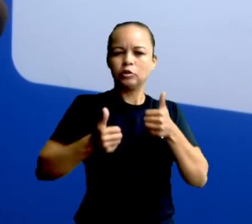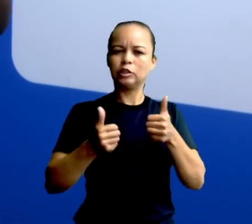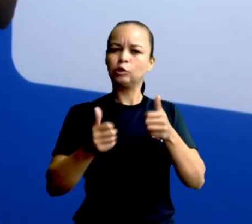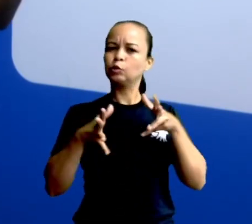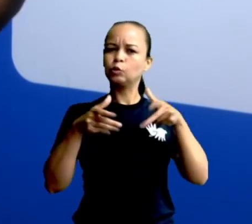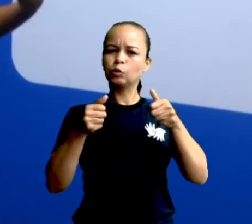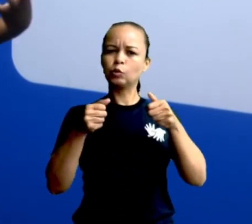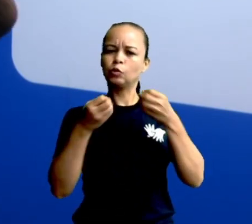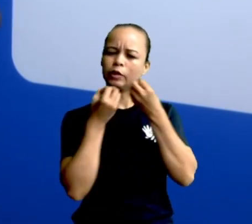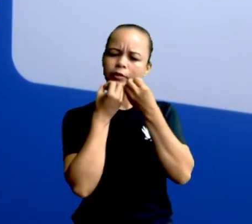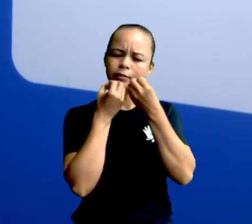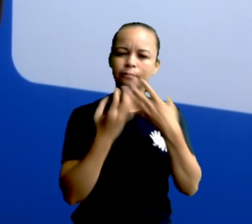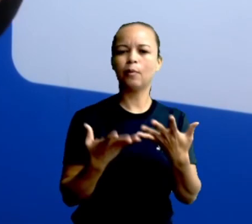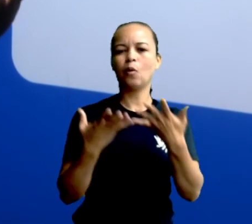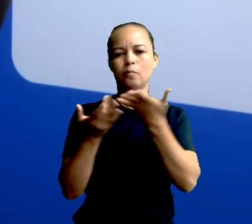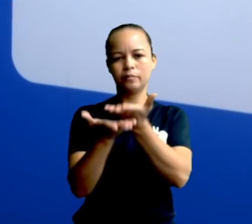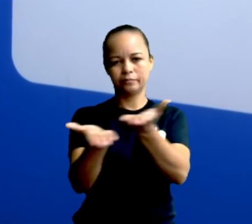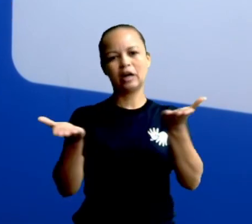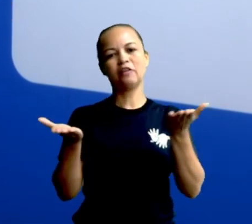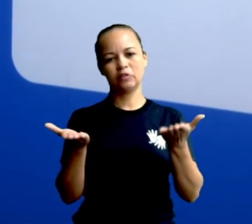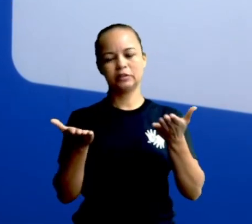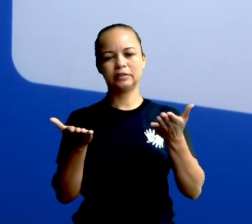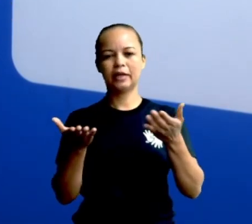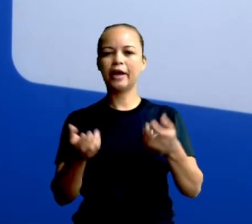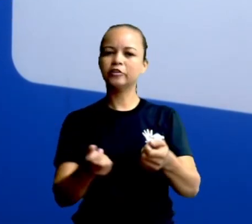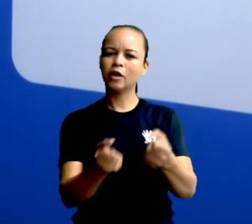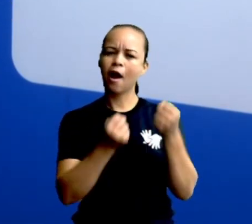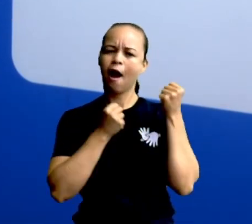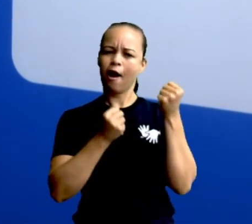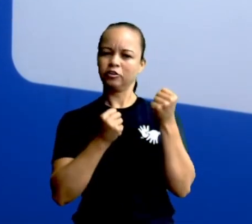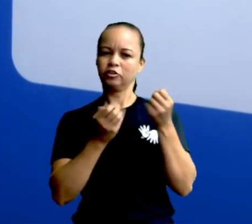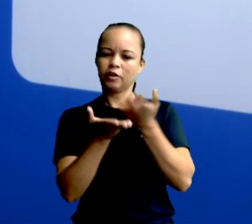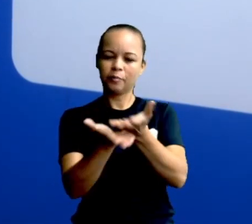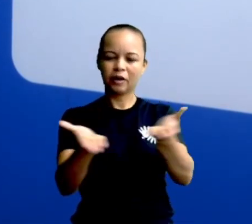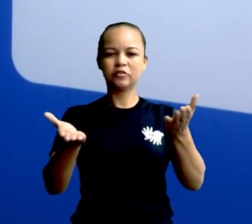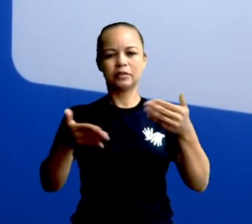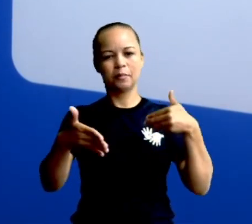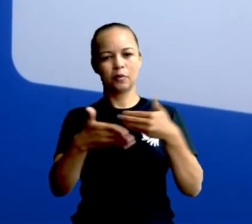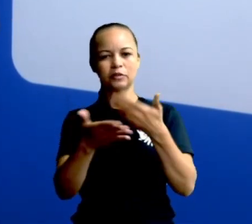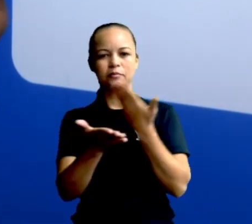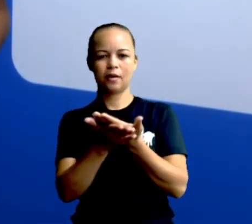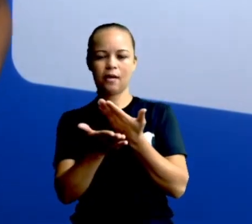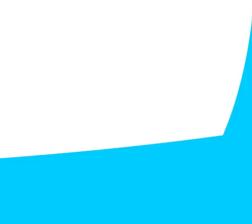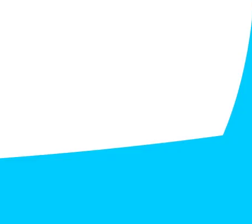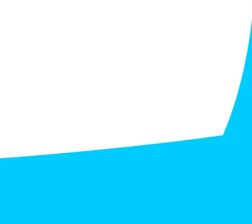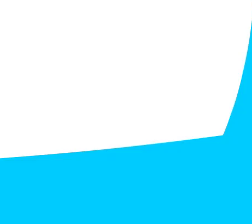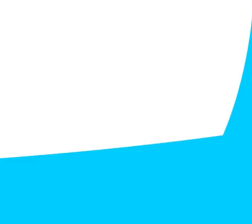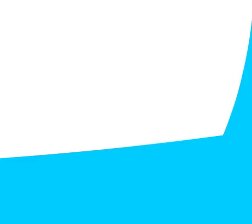sagrado, de bom para vocês, tá? Então, axé e até a próxima aula.